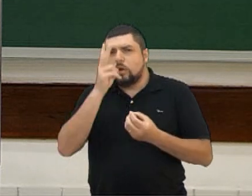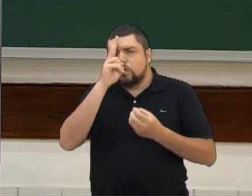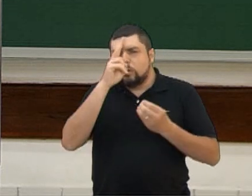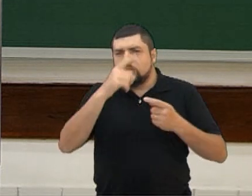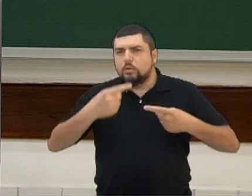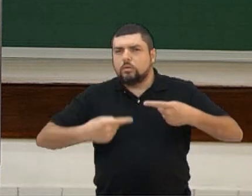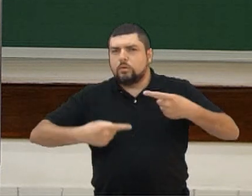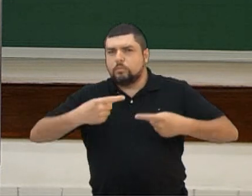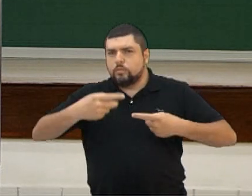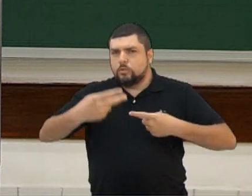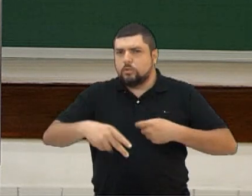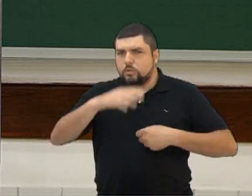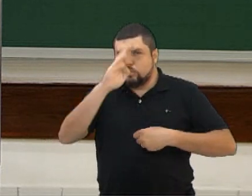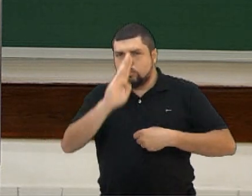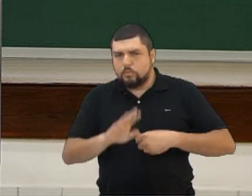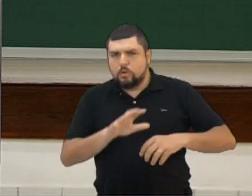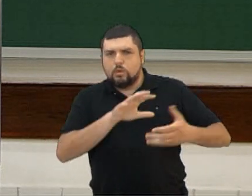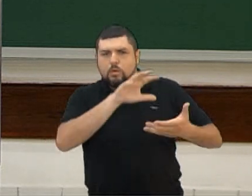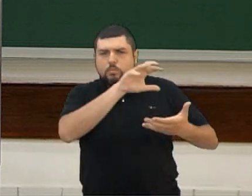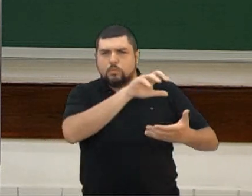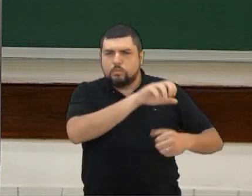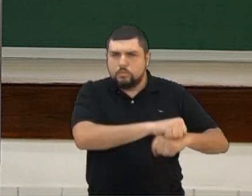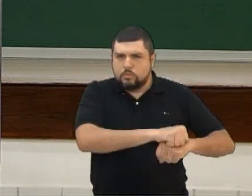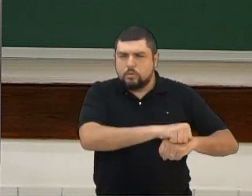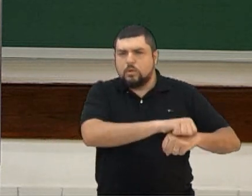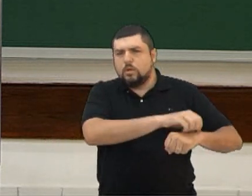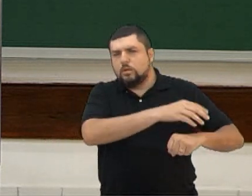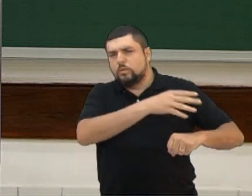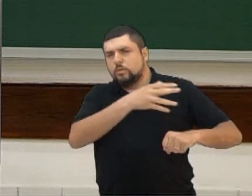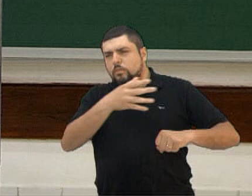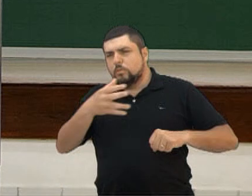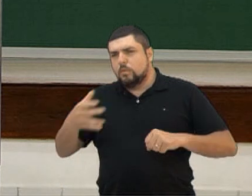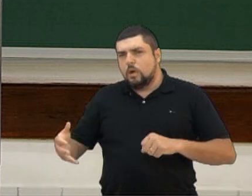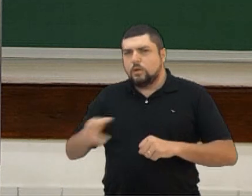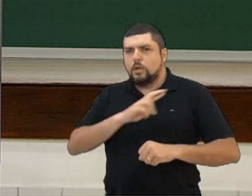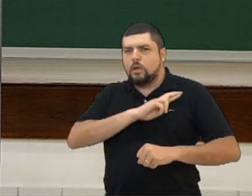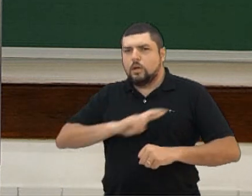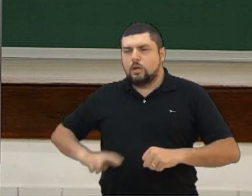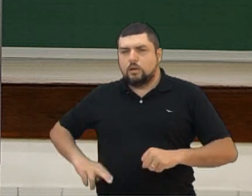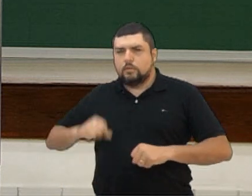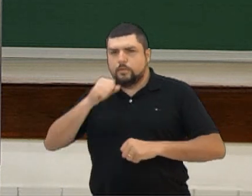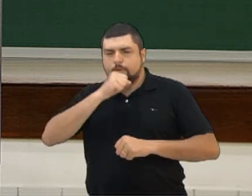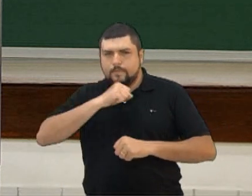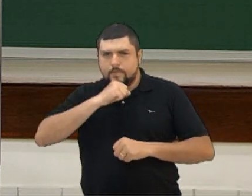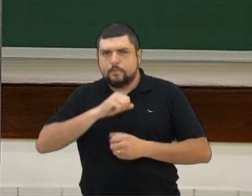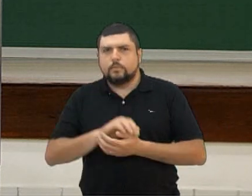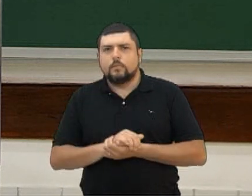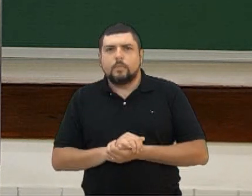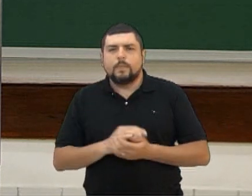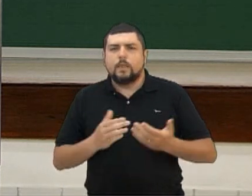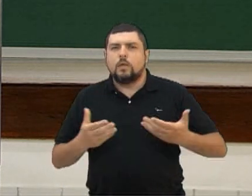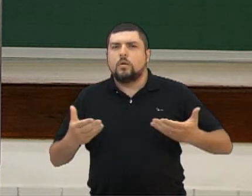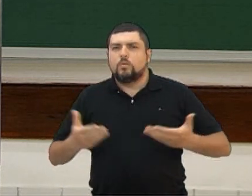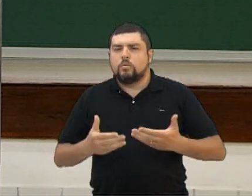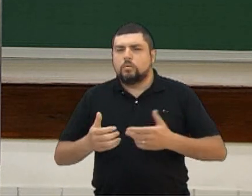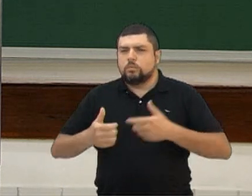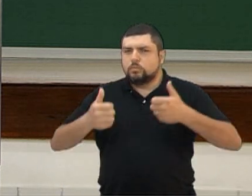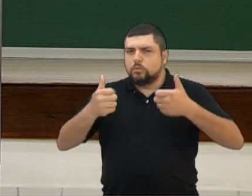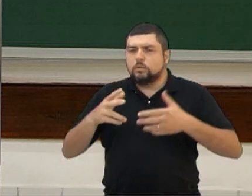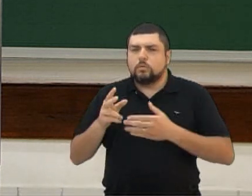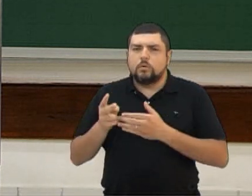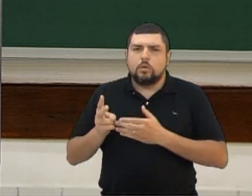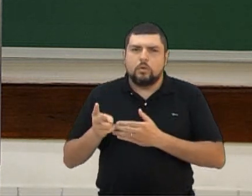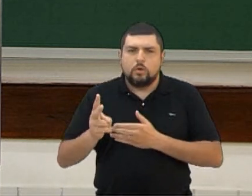da colonização até a chamada República Velha. Nesta aula, nós seguiremos com o conteúdo da história política